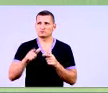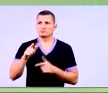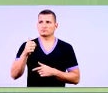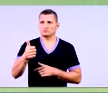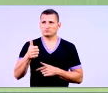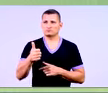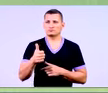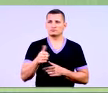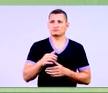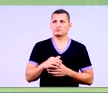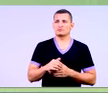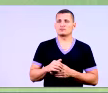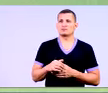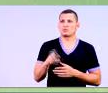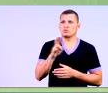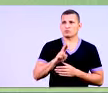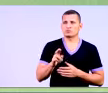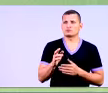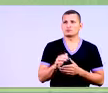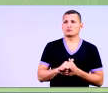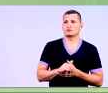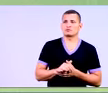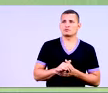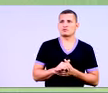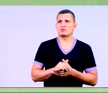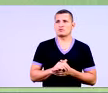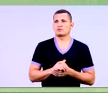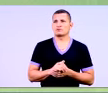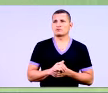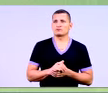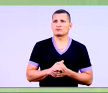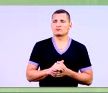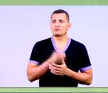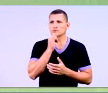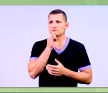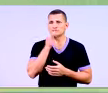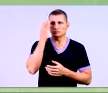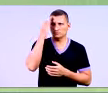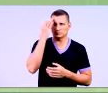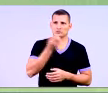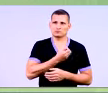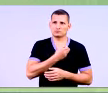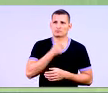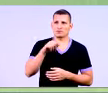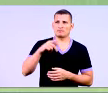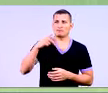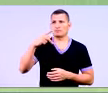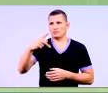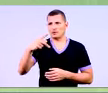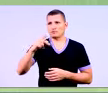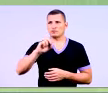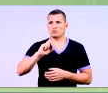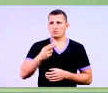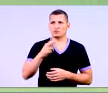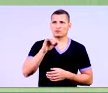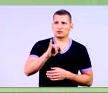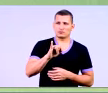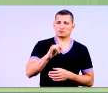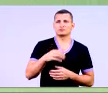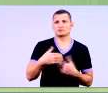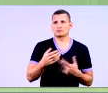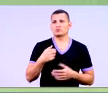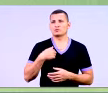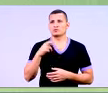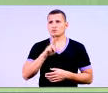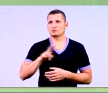gente usa em alguns momentos o mod por exemplo saber se o nome é par ou ímpar para saber se o nome era para o inpa eu uso mode